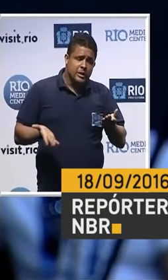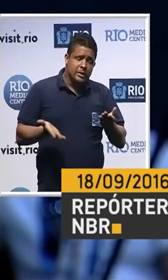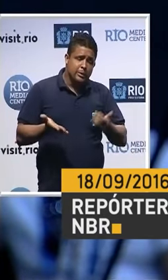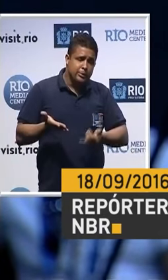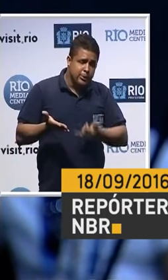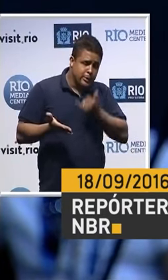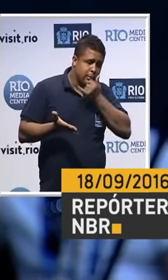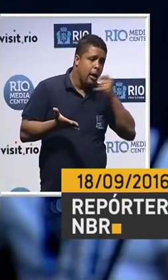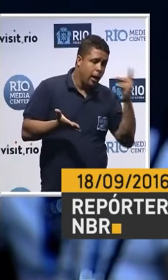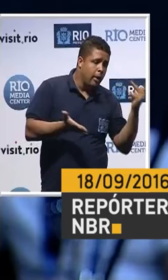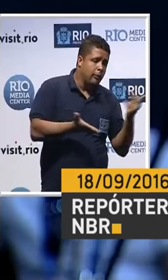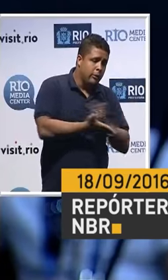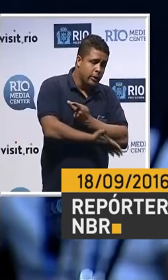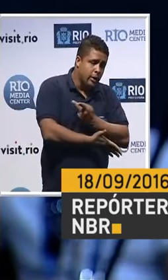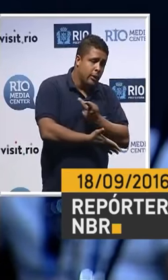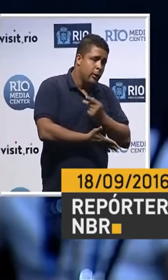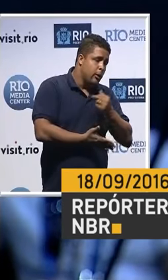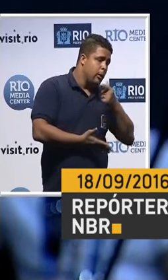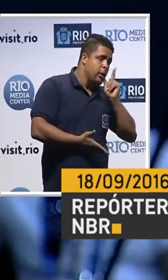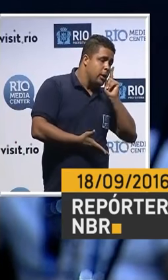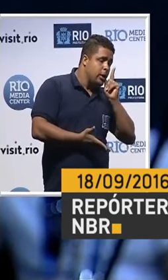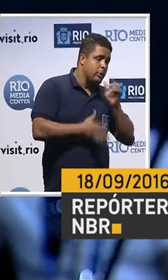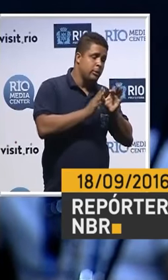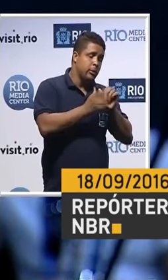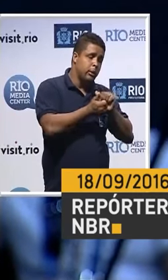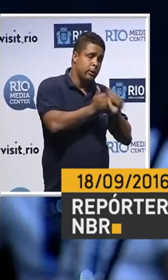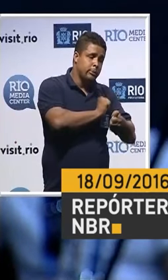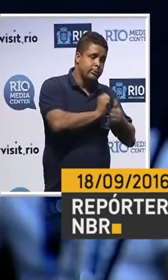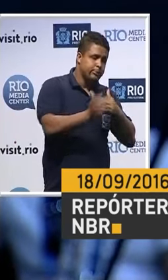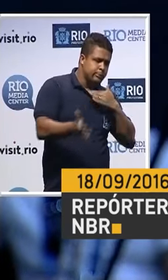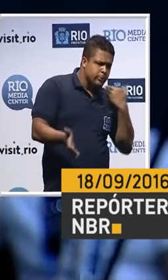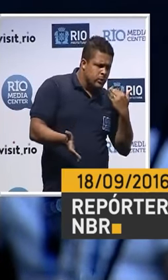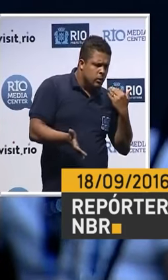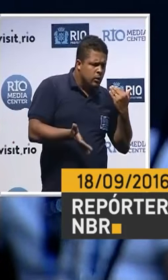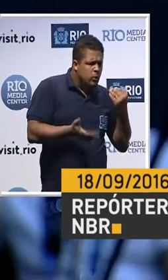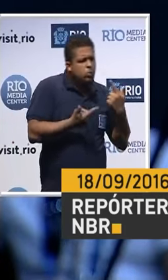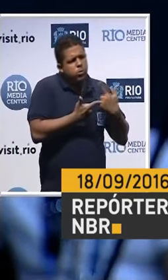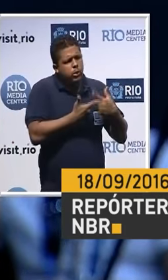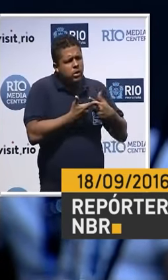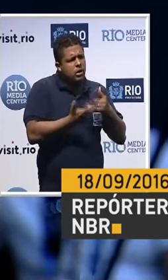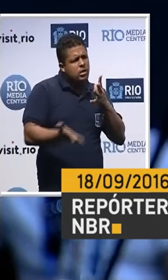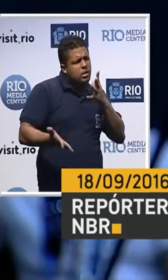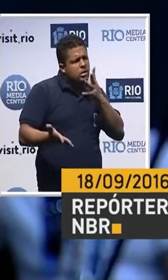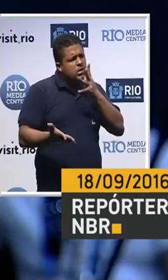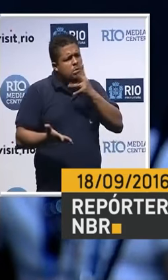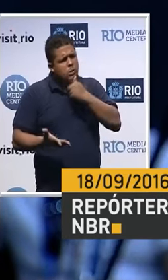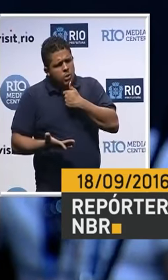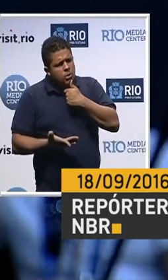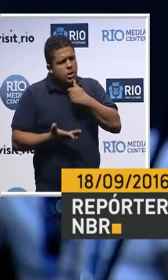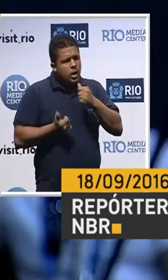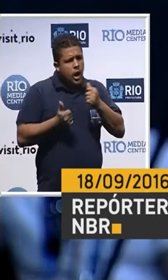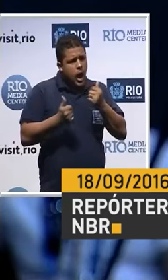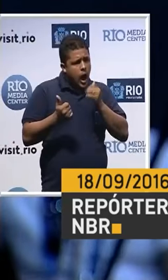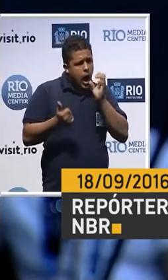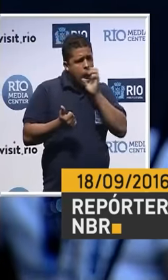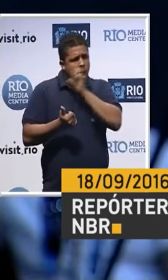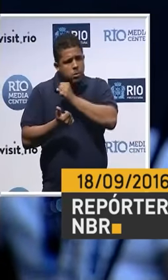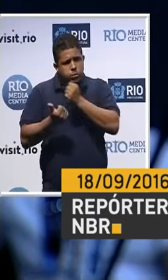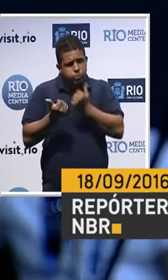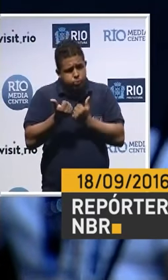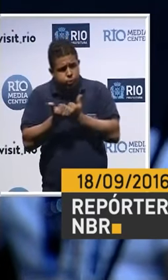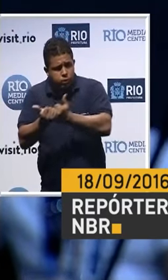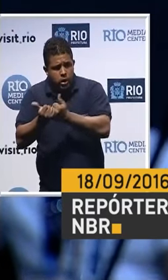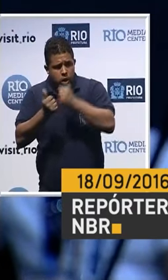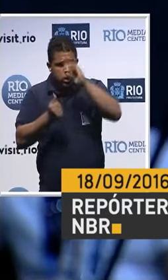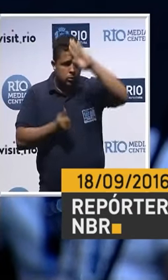manchada por acontecimento de hoje. E por que demorou tanto o atendimento ao ciclista